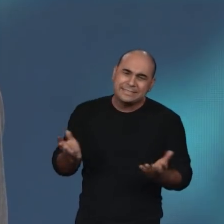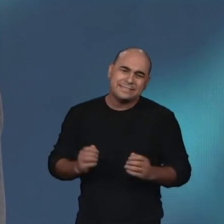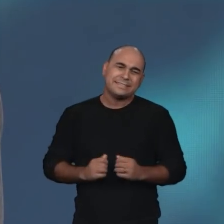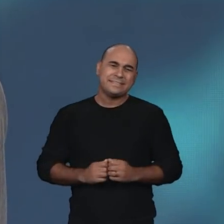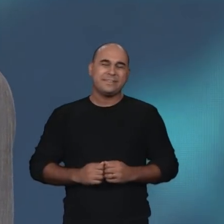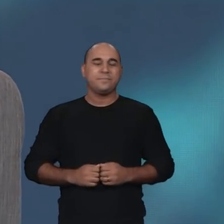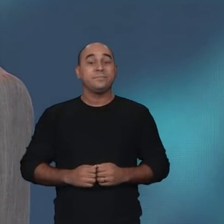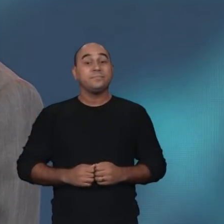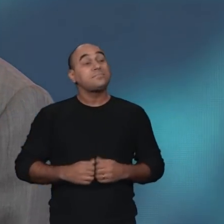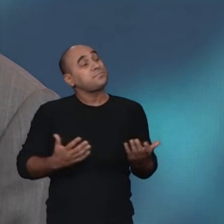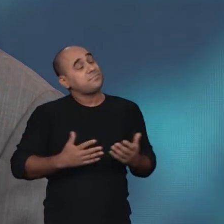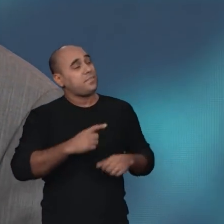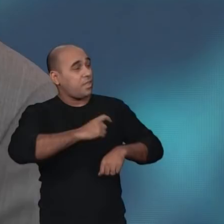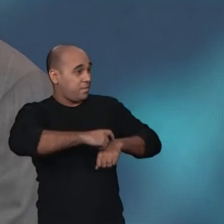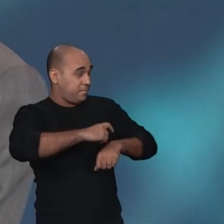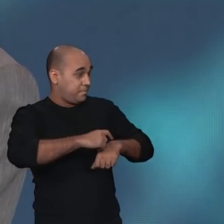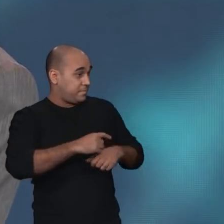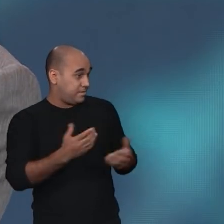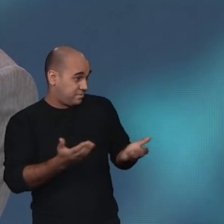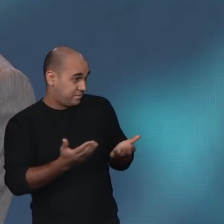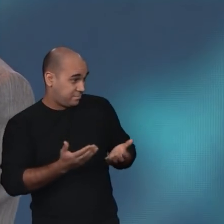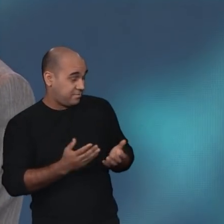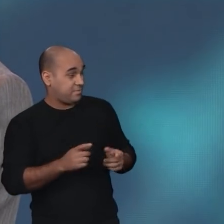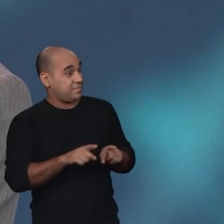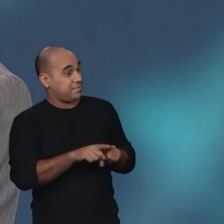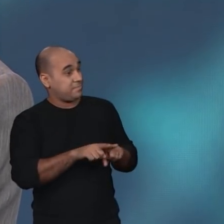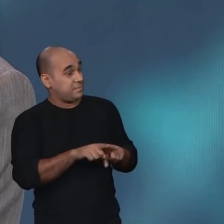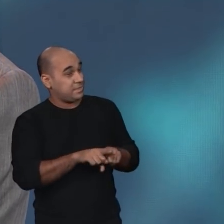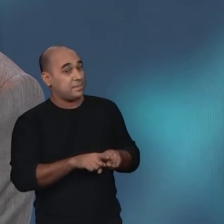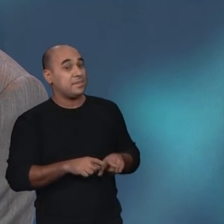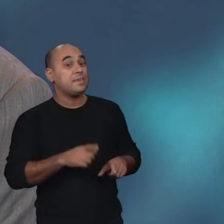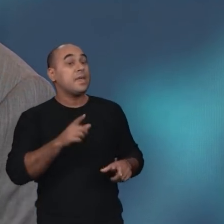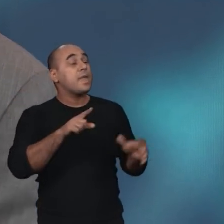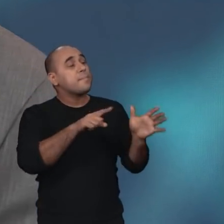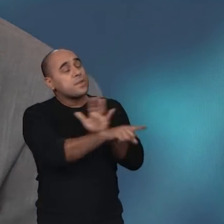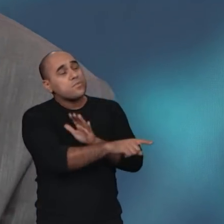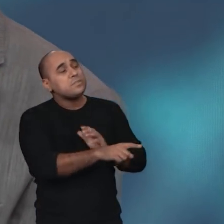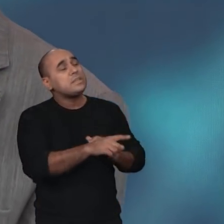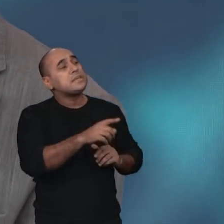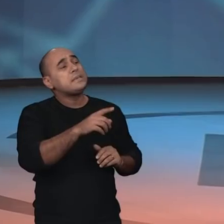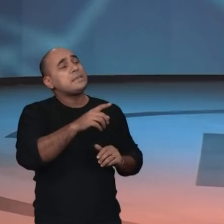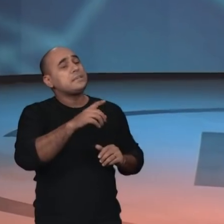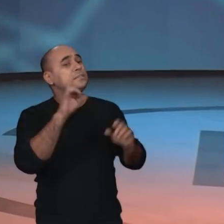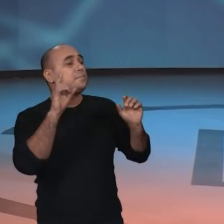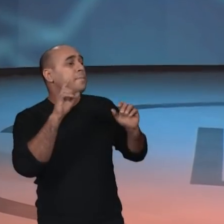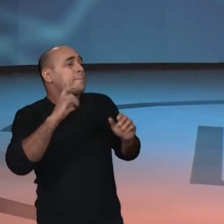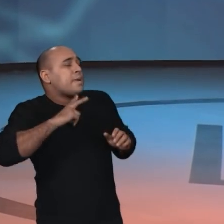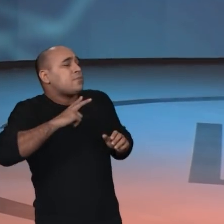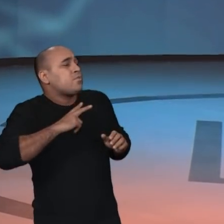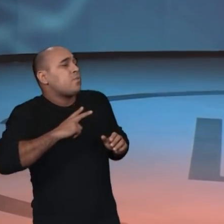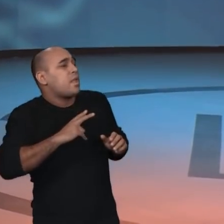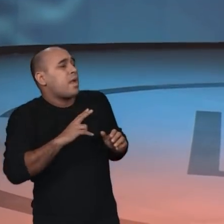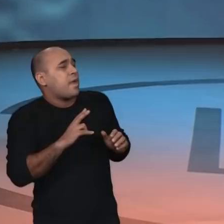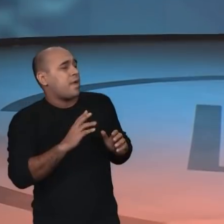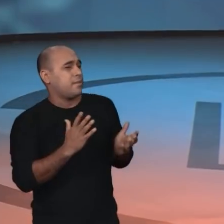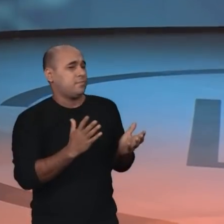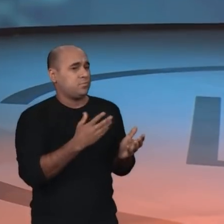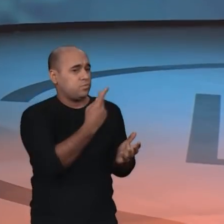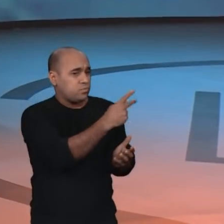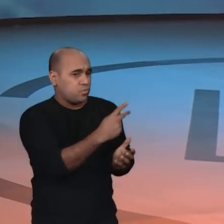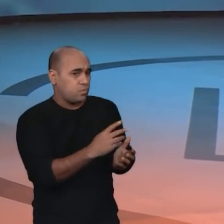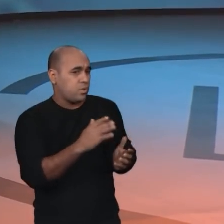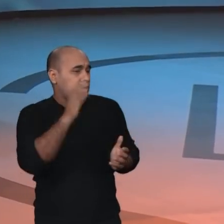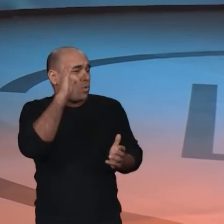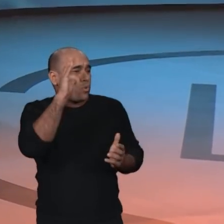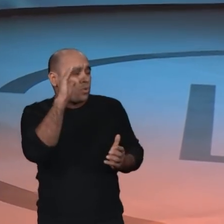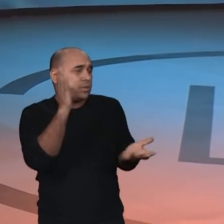Rodrigo, em relação a questões pessoais, crenças pessoais que você tem e que influenciam na mensagem que você vai trazer. Hoje, o tema tem a ver